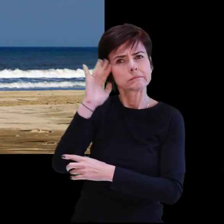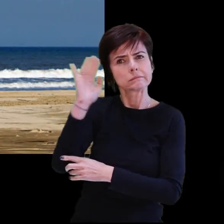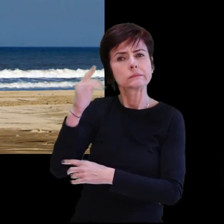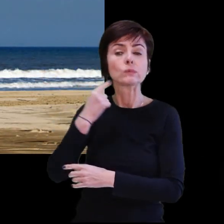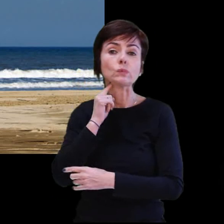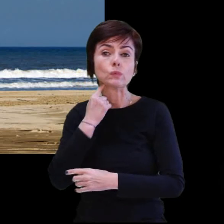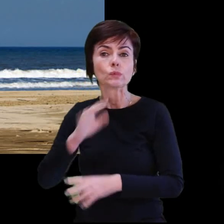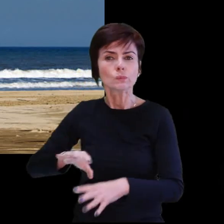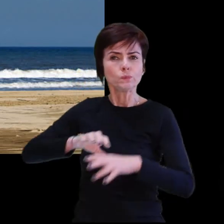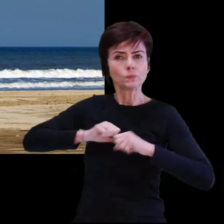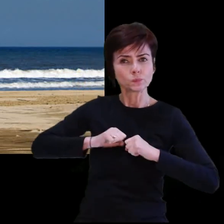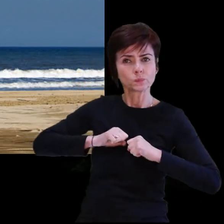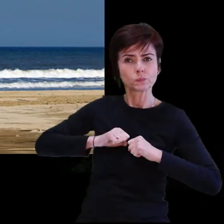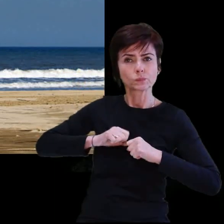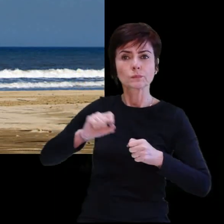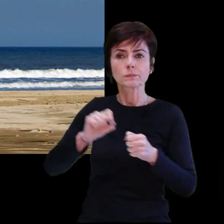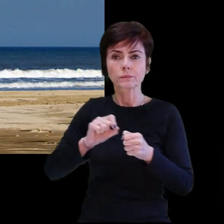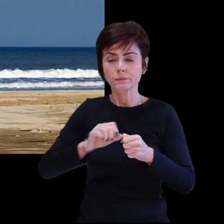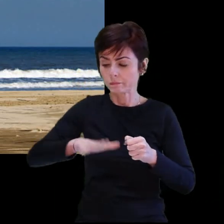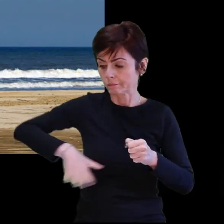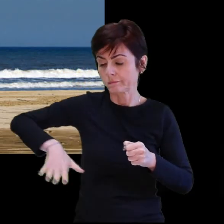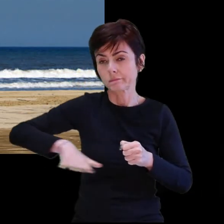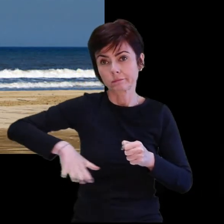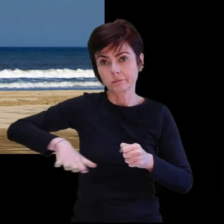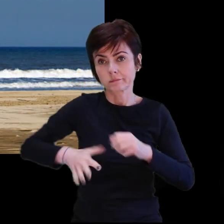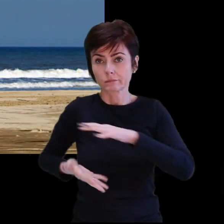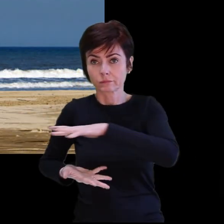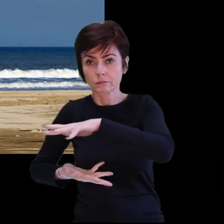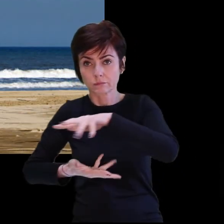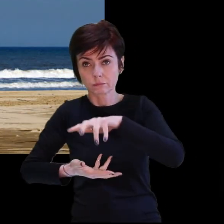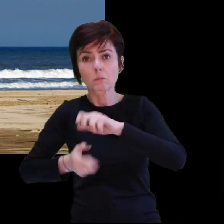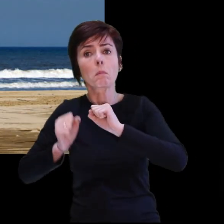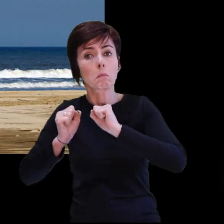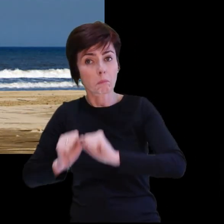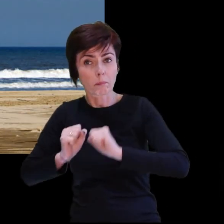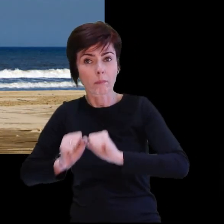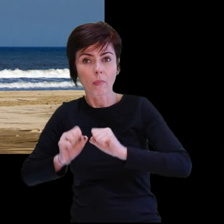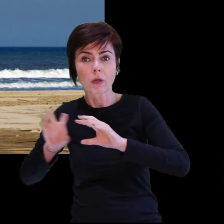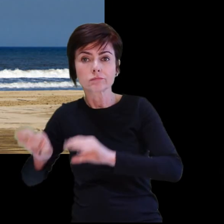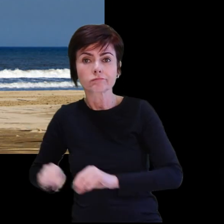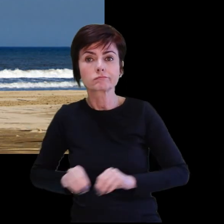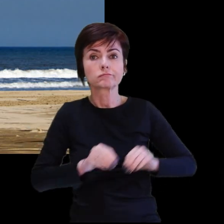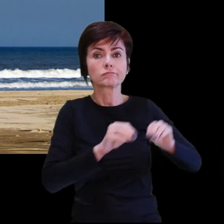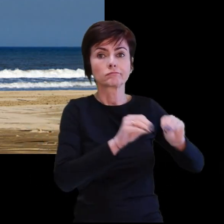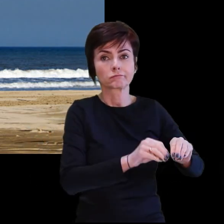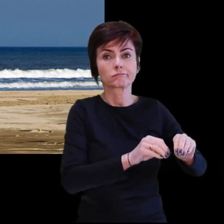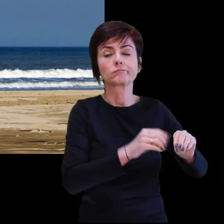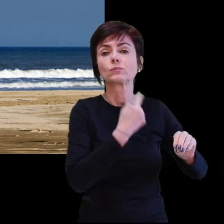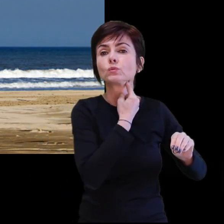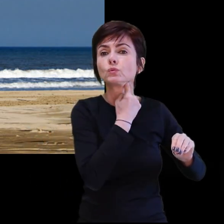do ponto de vista dos contaminantes, aquele contaminante que foi produzido na região do globo, ele pode viajar